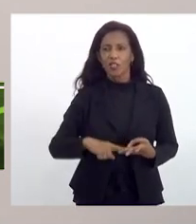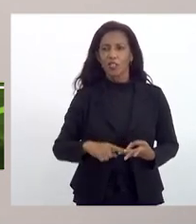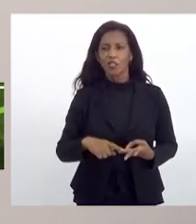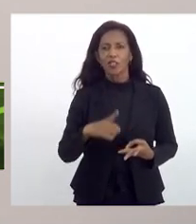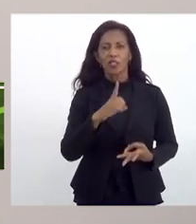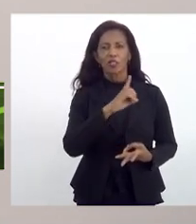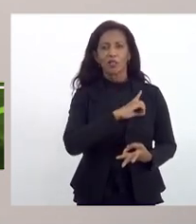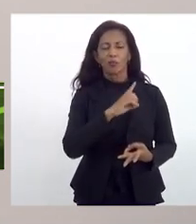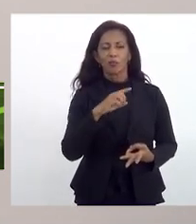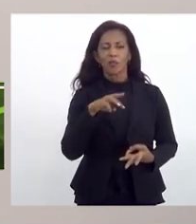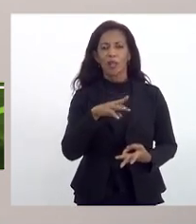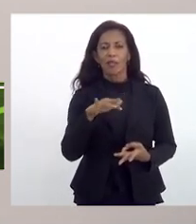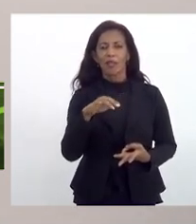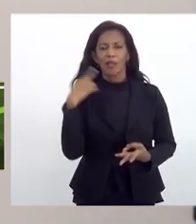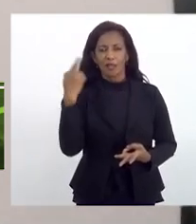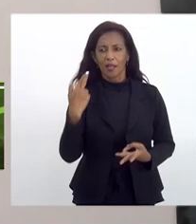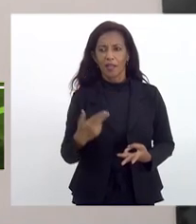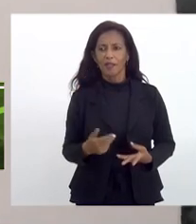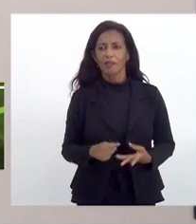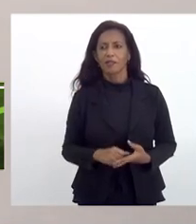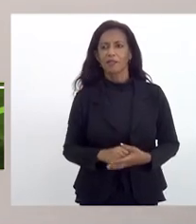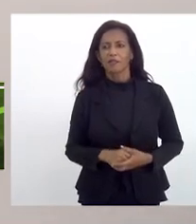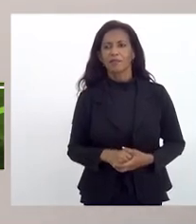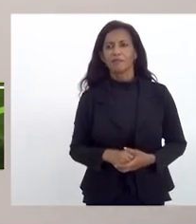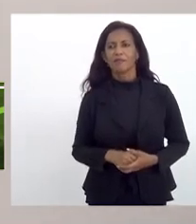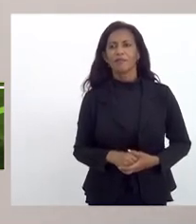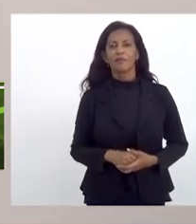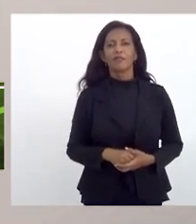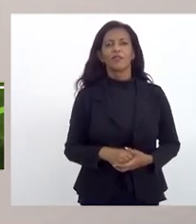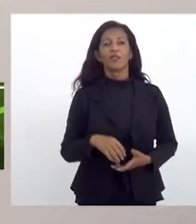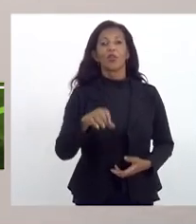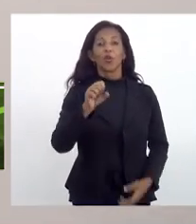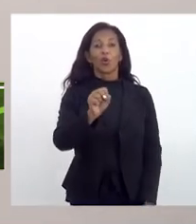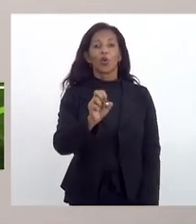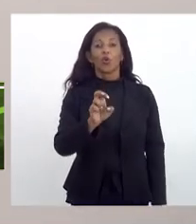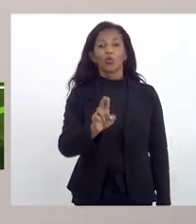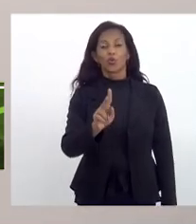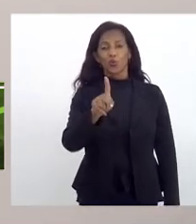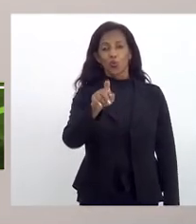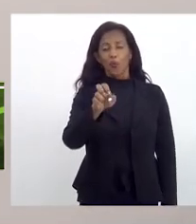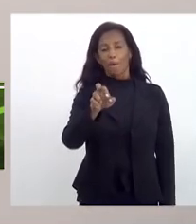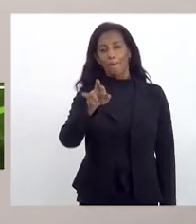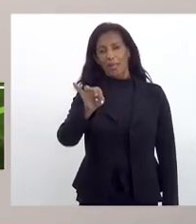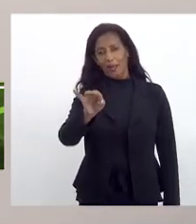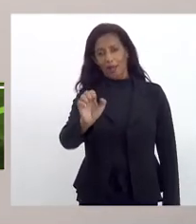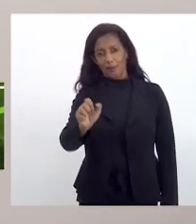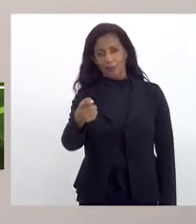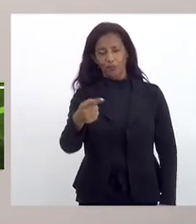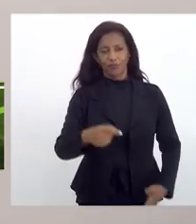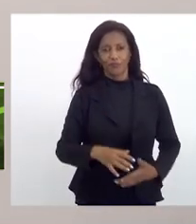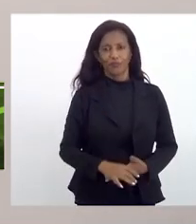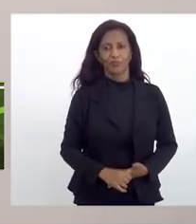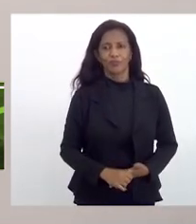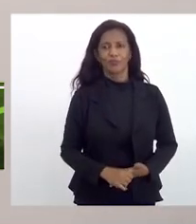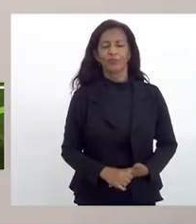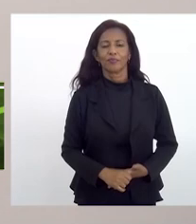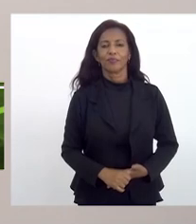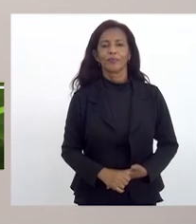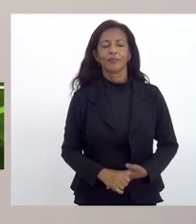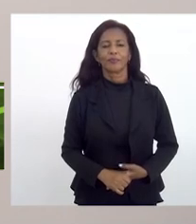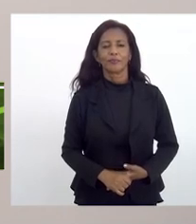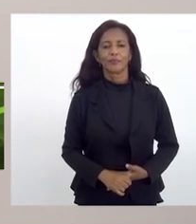senhora, a deputada Renata. Ah, o superávit, que o senhor perguntou, deputado. Isso,